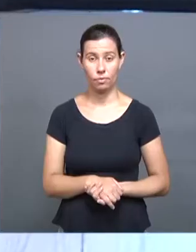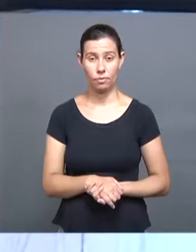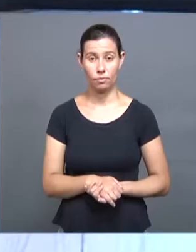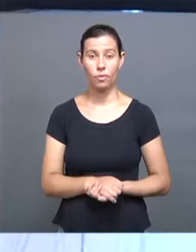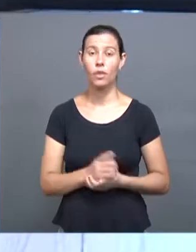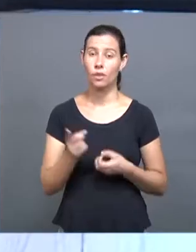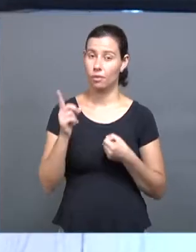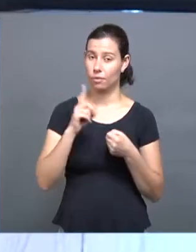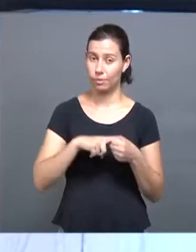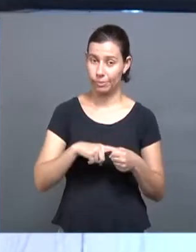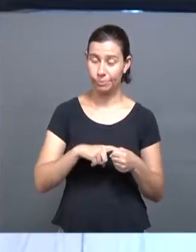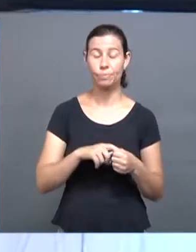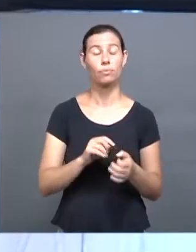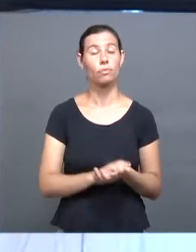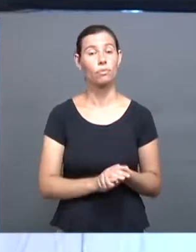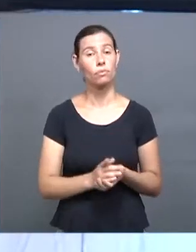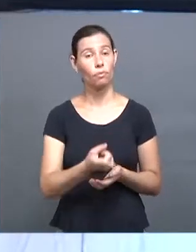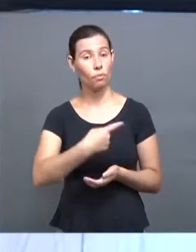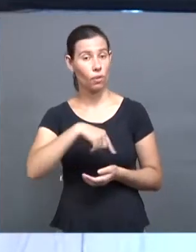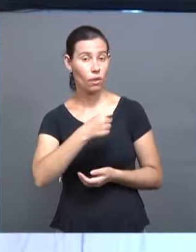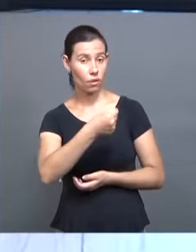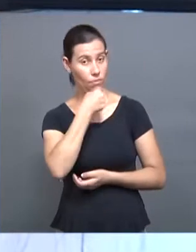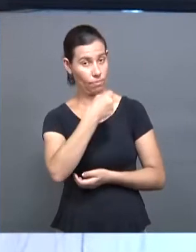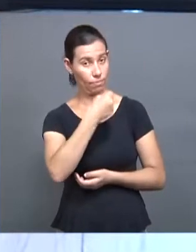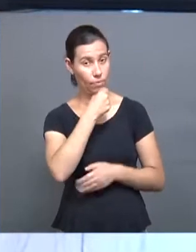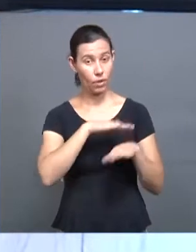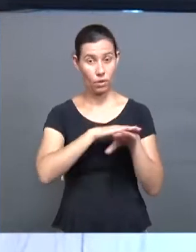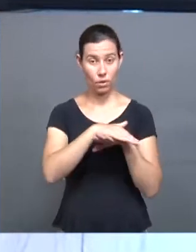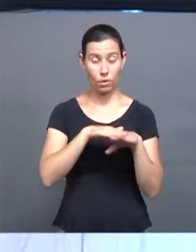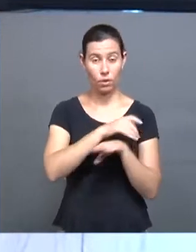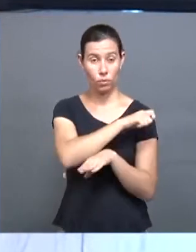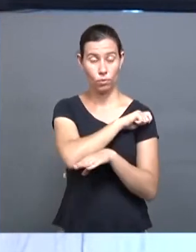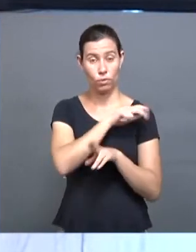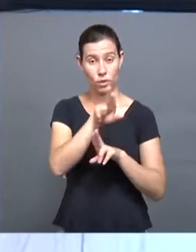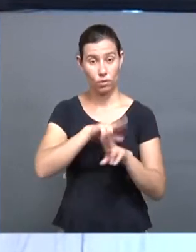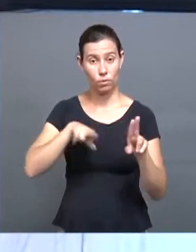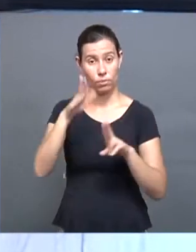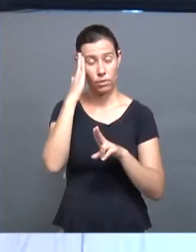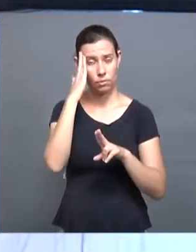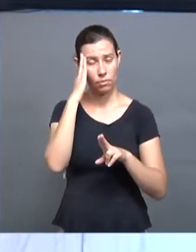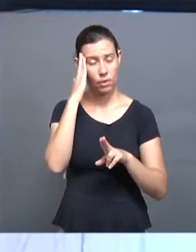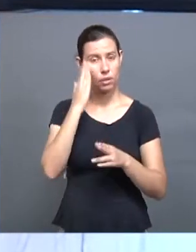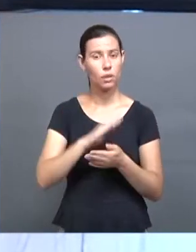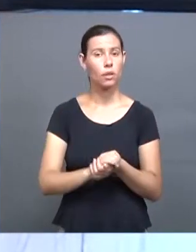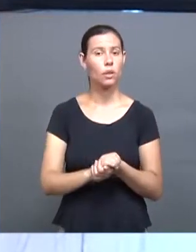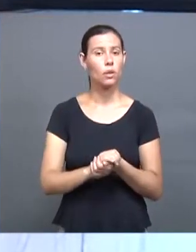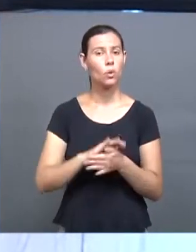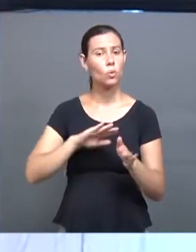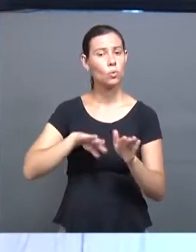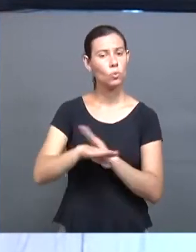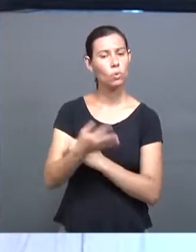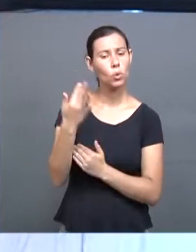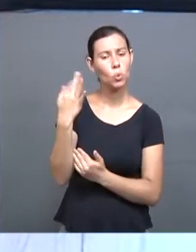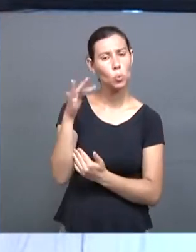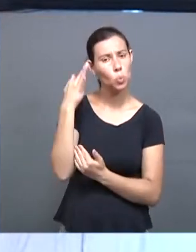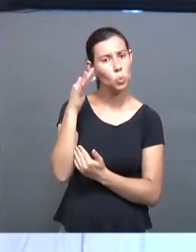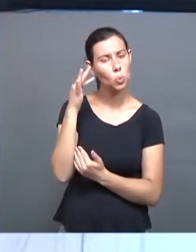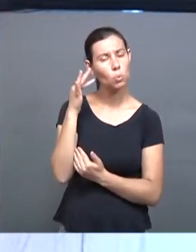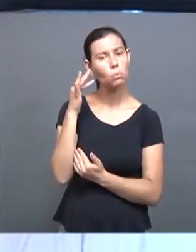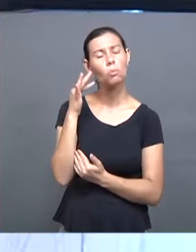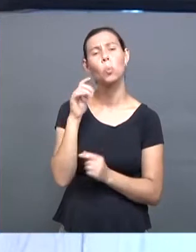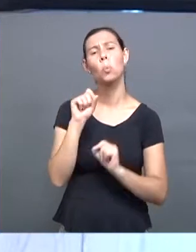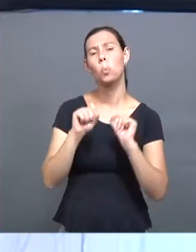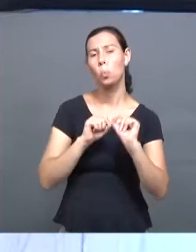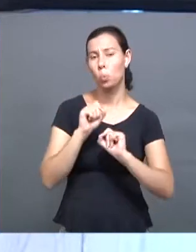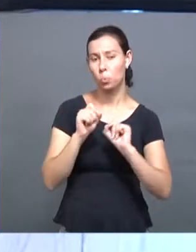Estamos de volta. A nossa equipe conversou com alunos da UFO para saber o que costuma causar dor de cabeça